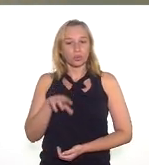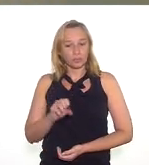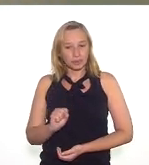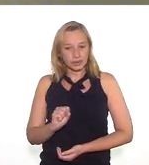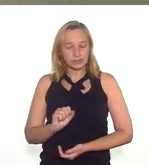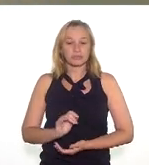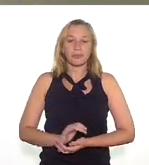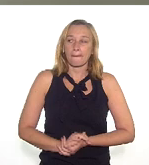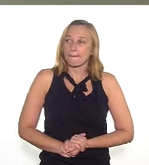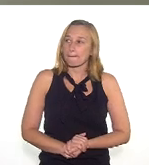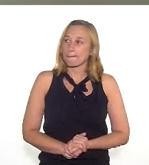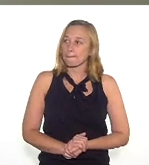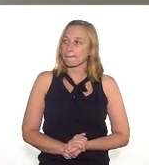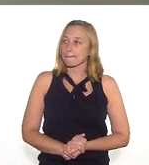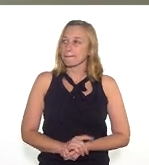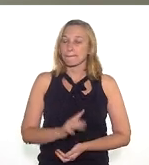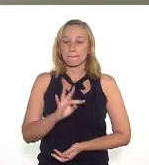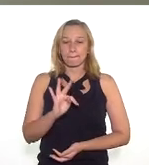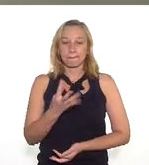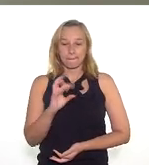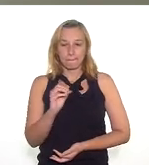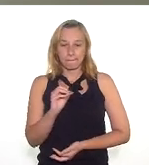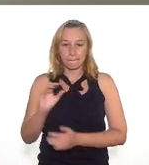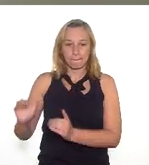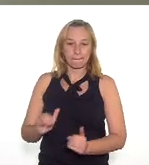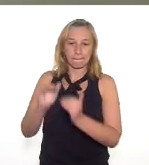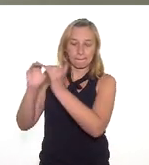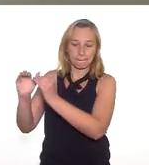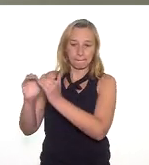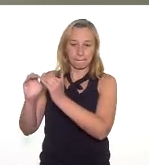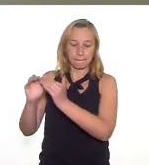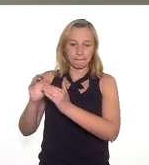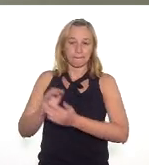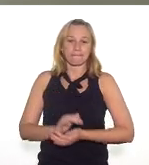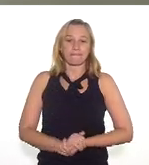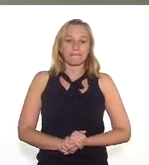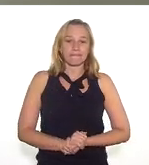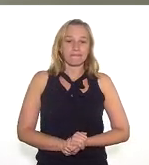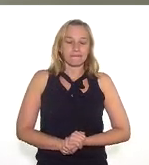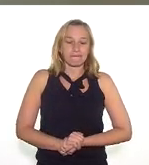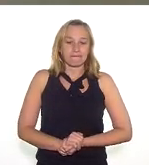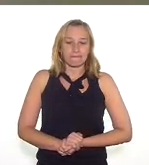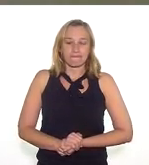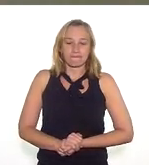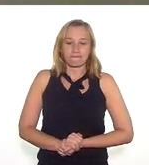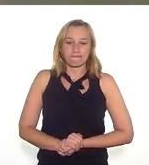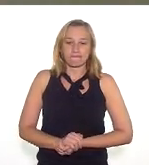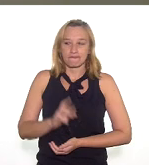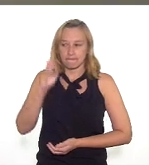Freitas. Tiago Neves é o superintendente, o Rubens Cerqueira é o assessor da diretoria,